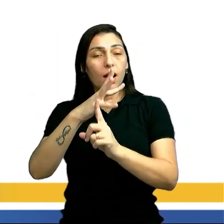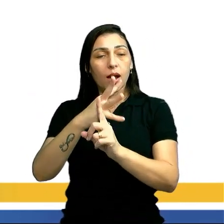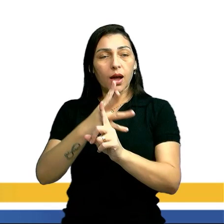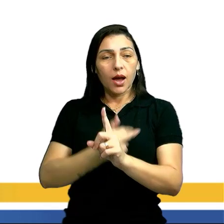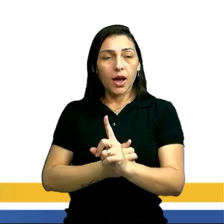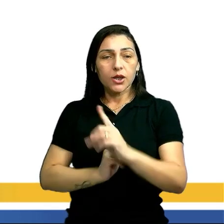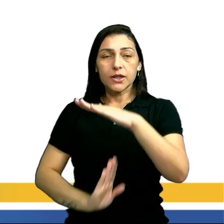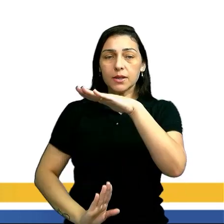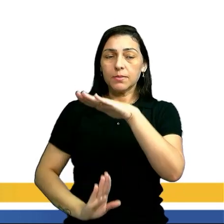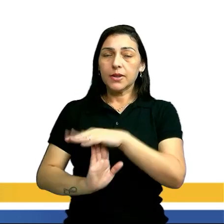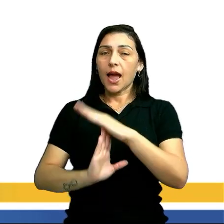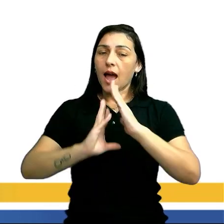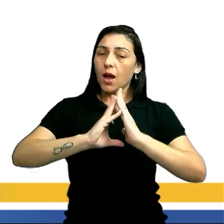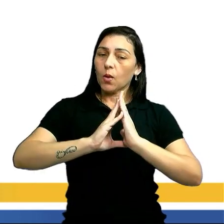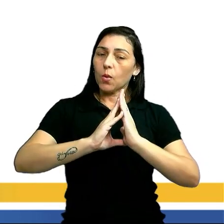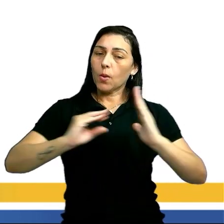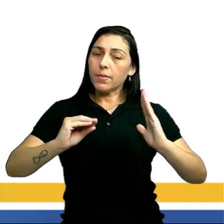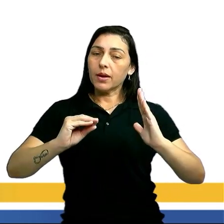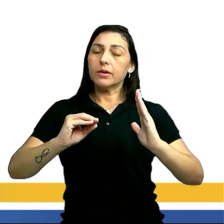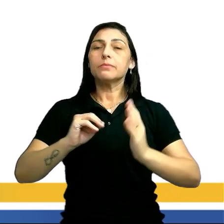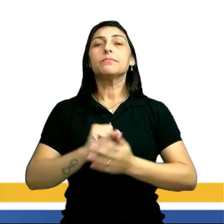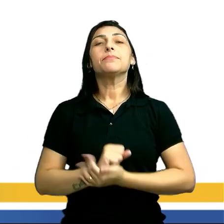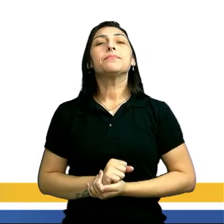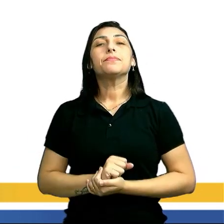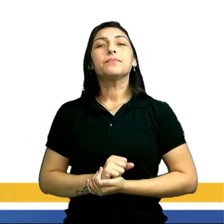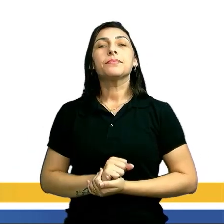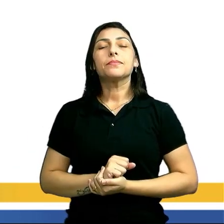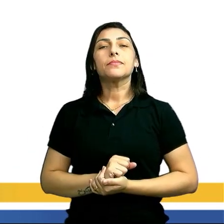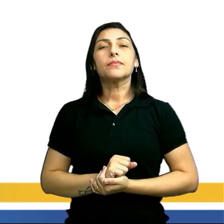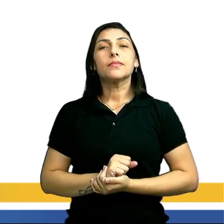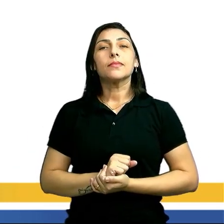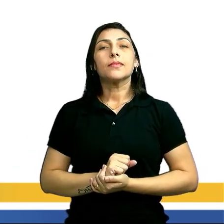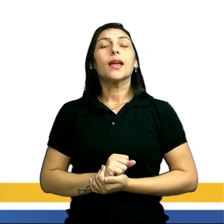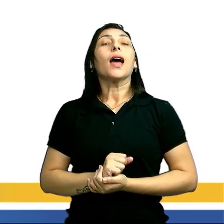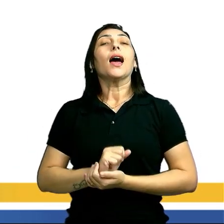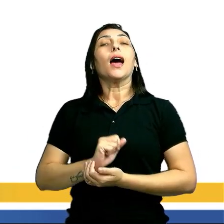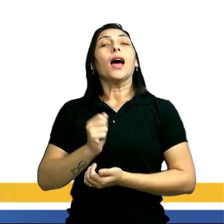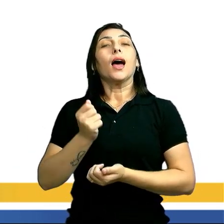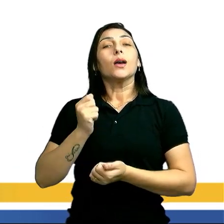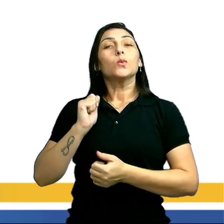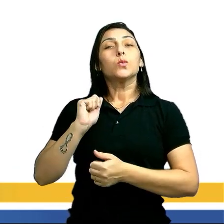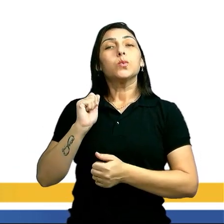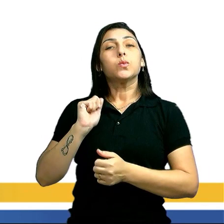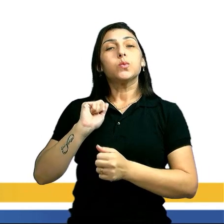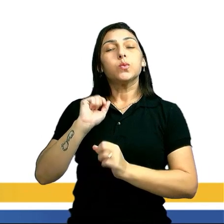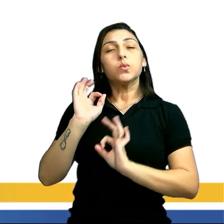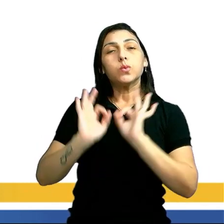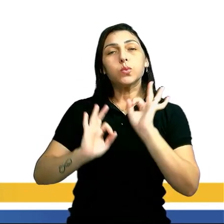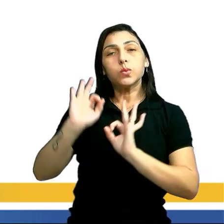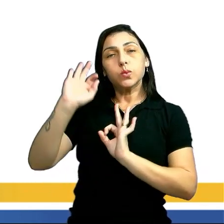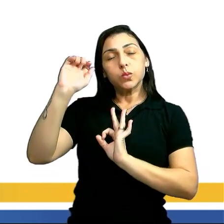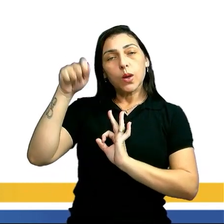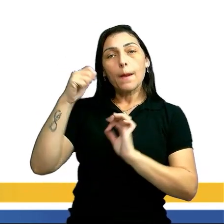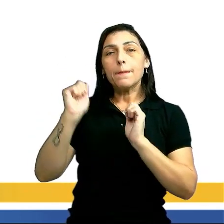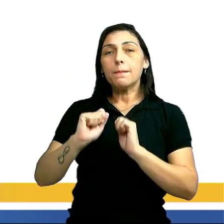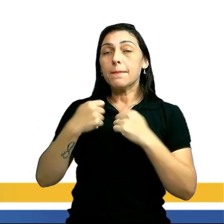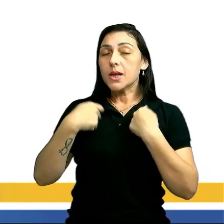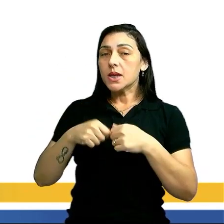se limitava a imitar, a copiar. Bom, as obras de arte deviam seguir a